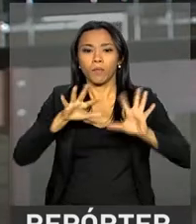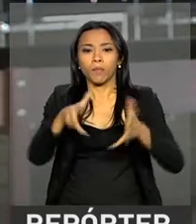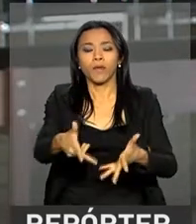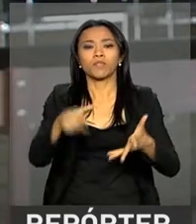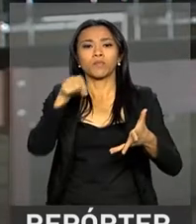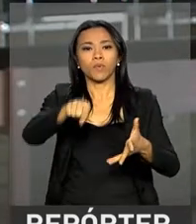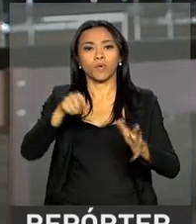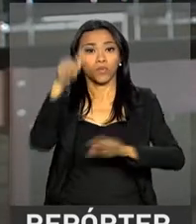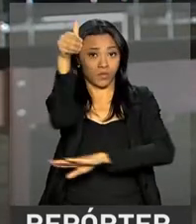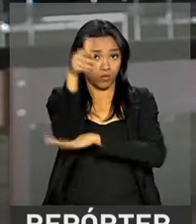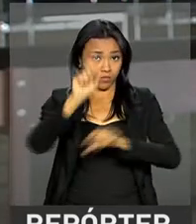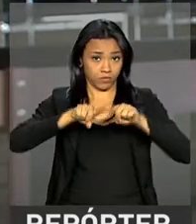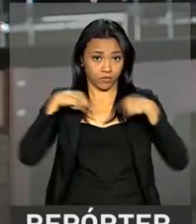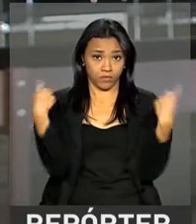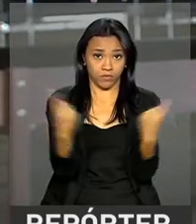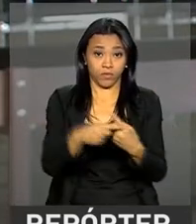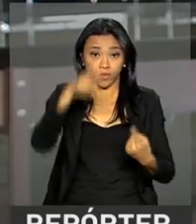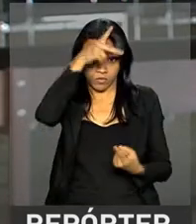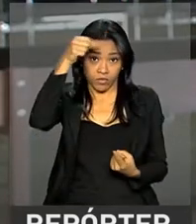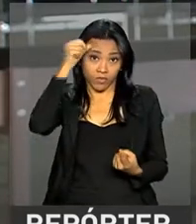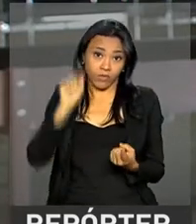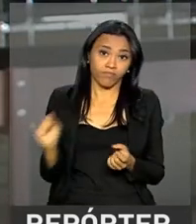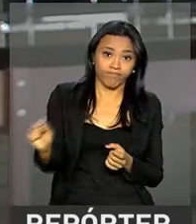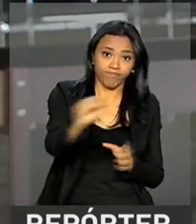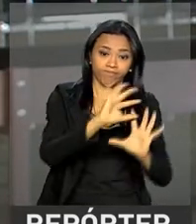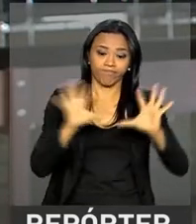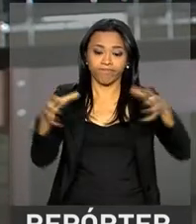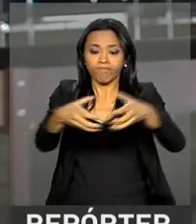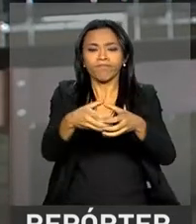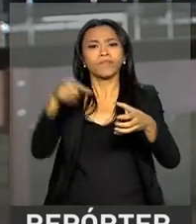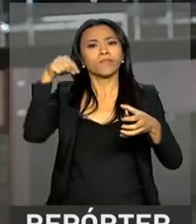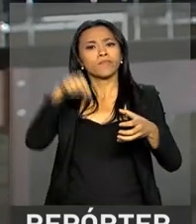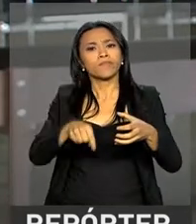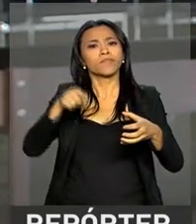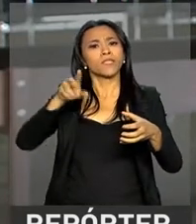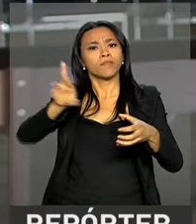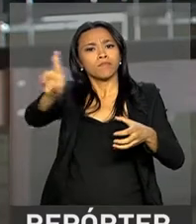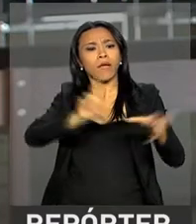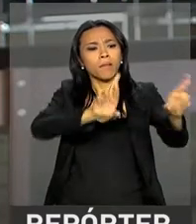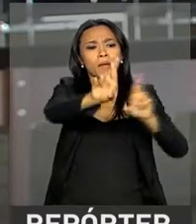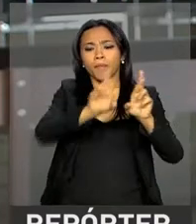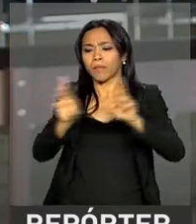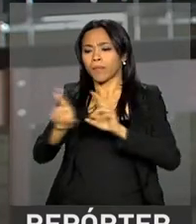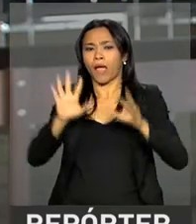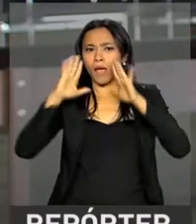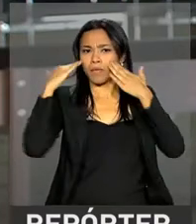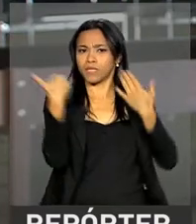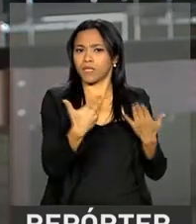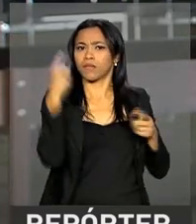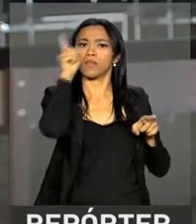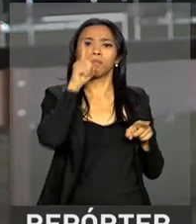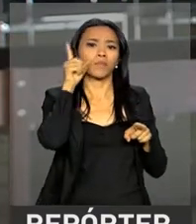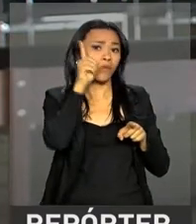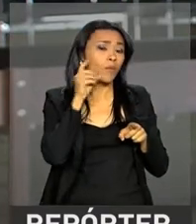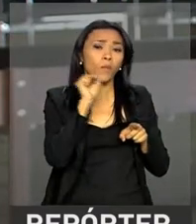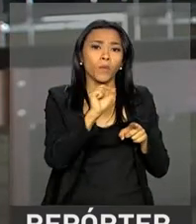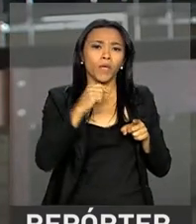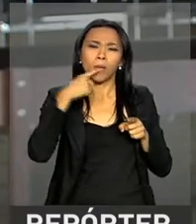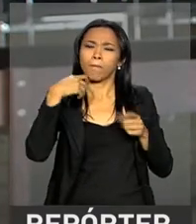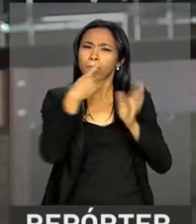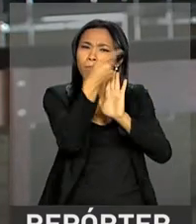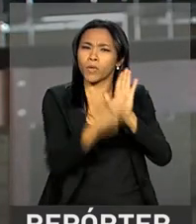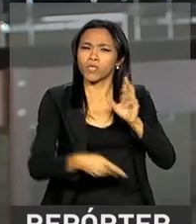frente nacional dos prefeitos os dirigentes da entidade apresentaram aos deputados os projetos que são